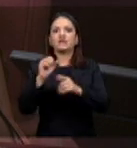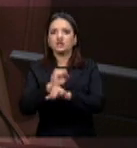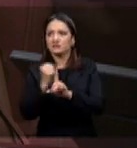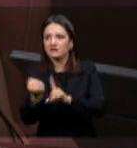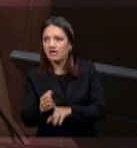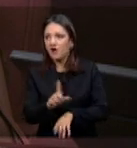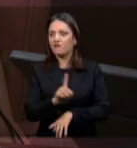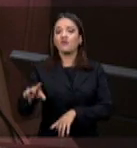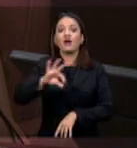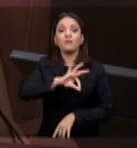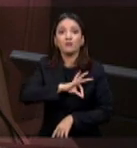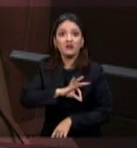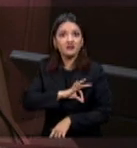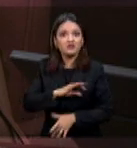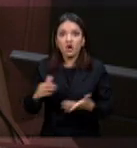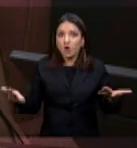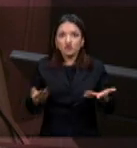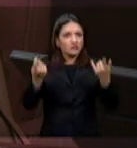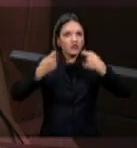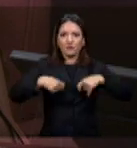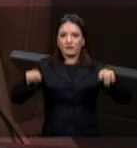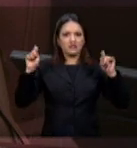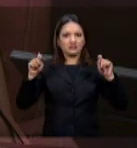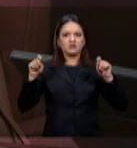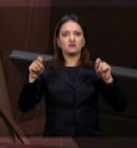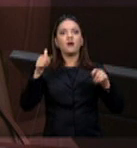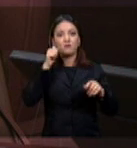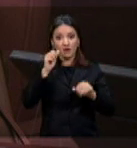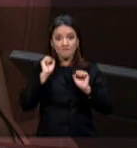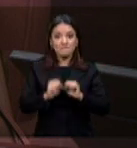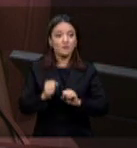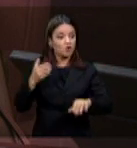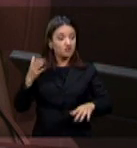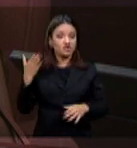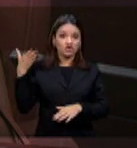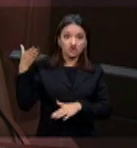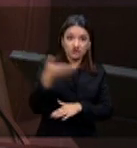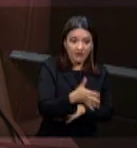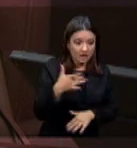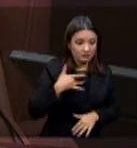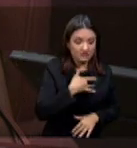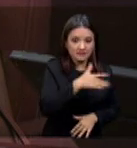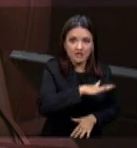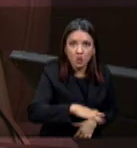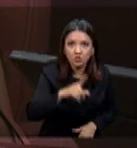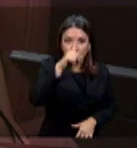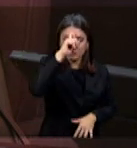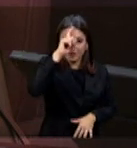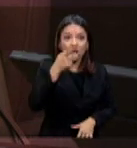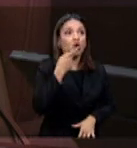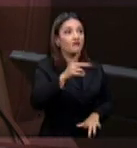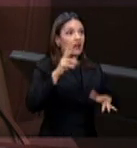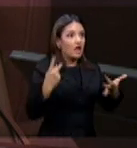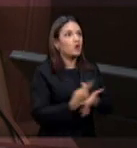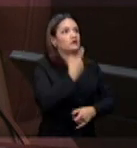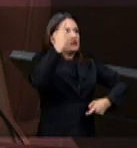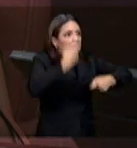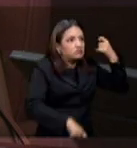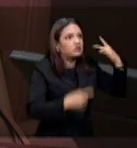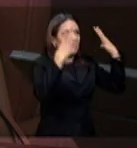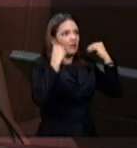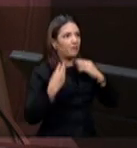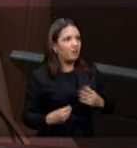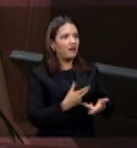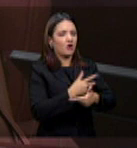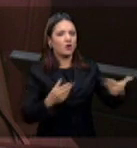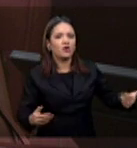hoje em dia não precisa mais prestar queixa na polícia. Uma mulher pode ir direto a uma unidade de saúde, a um hospital, dizer o que aconteceu, ela vai ser ouvida